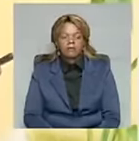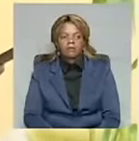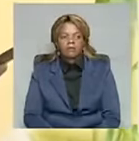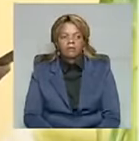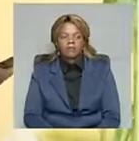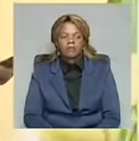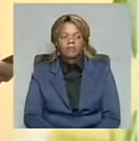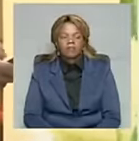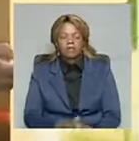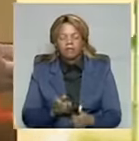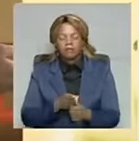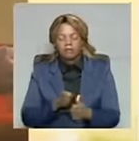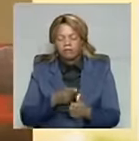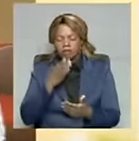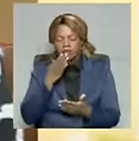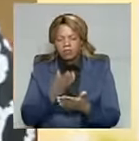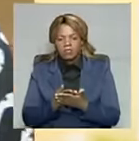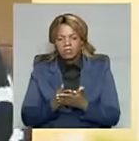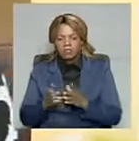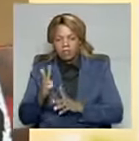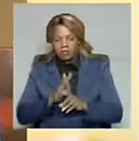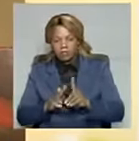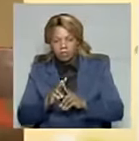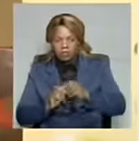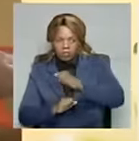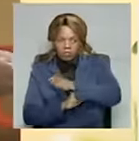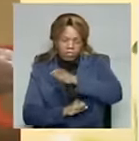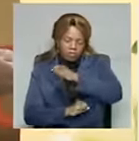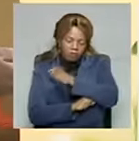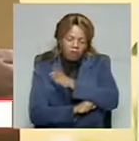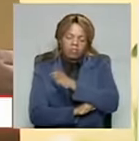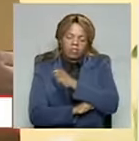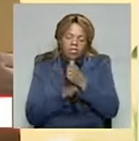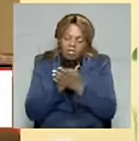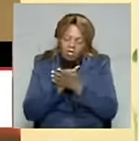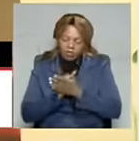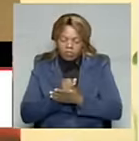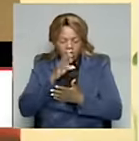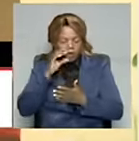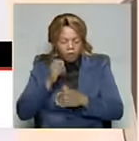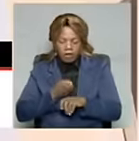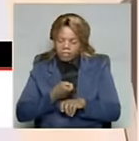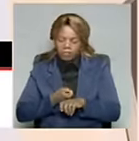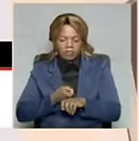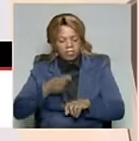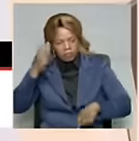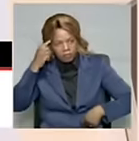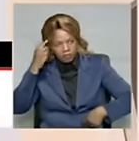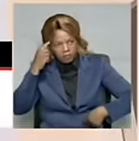Só tenho a agradecer à sociedade por tudo que fizeram com meu pai nesses momentos difíceis, por meu pai nesses momentos